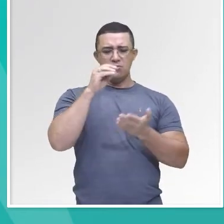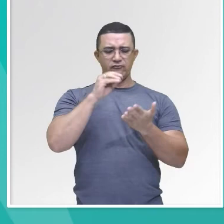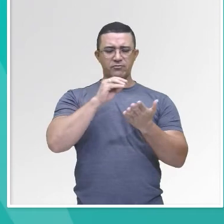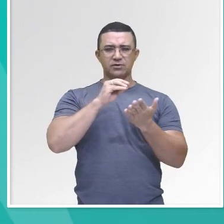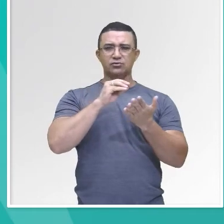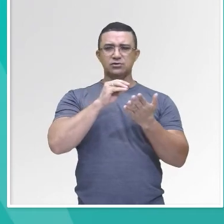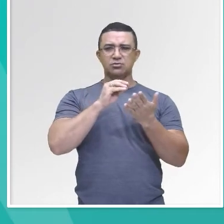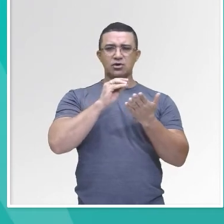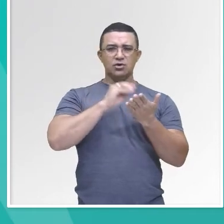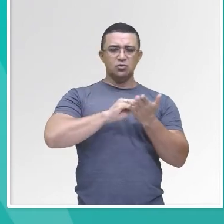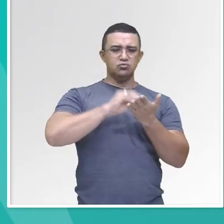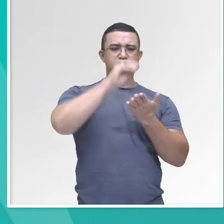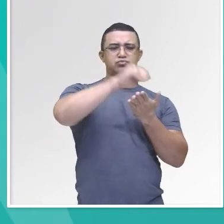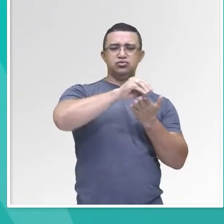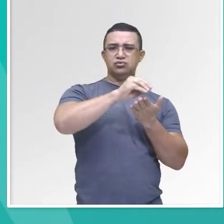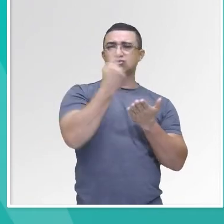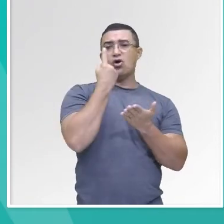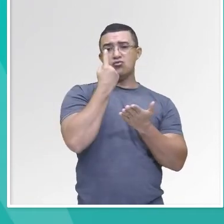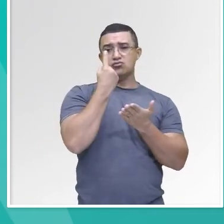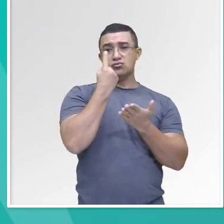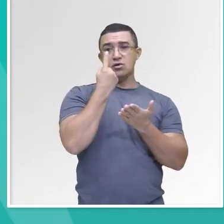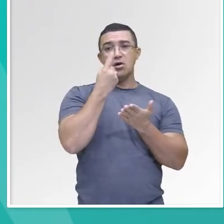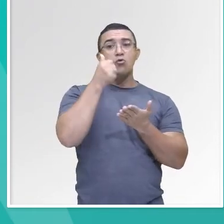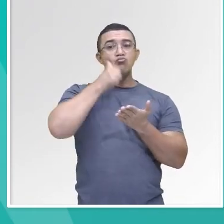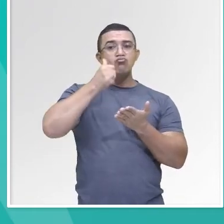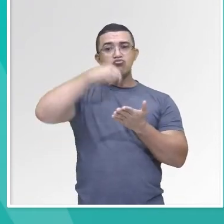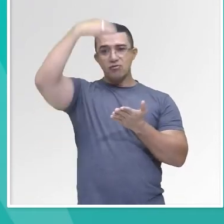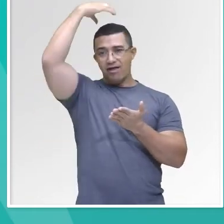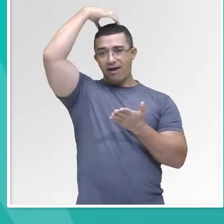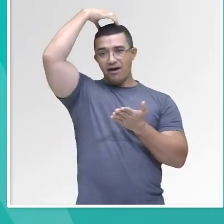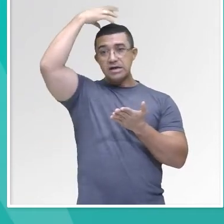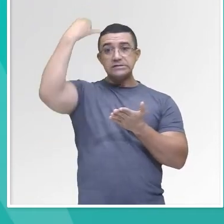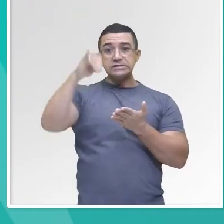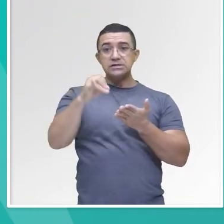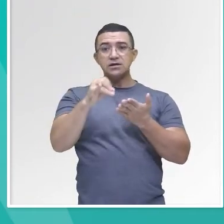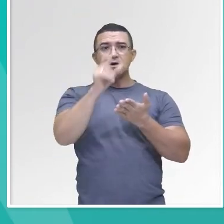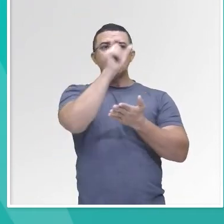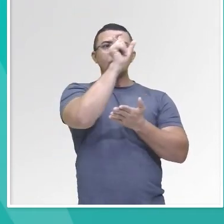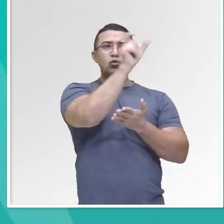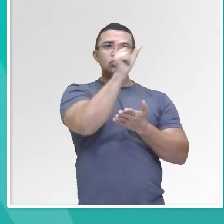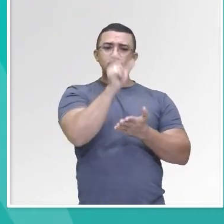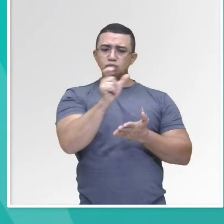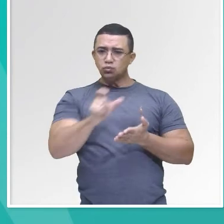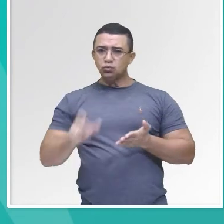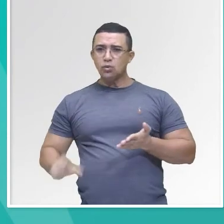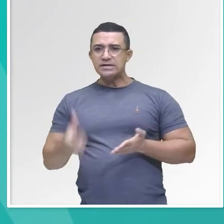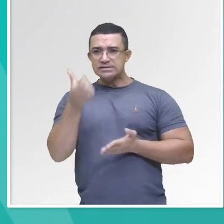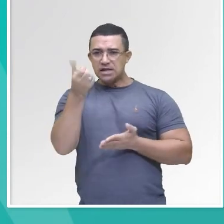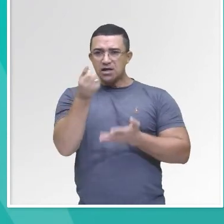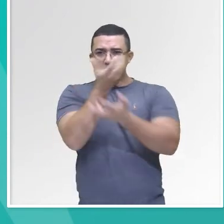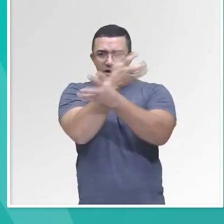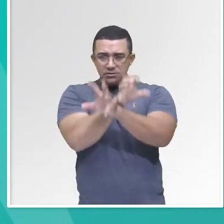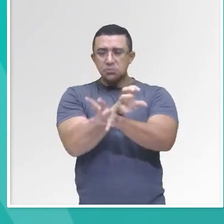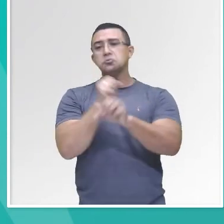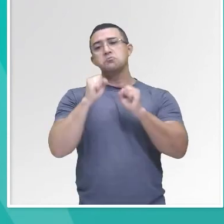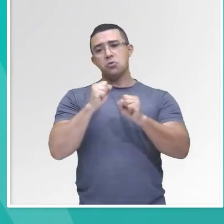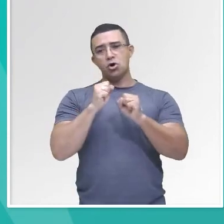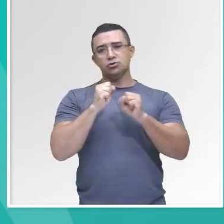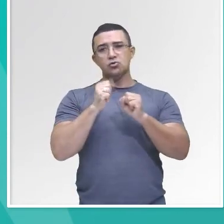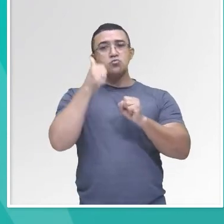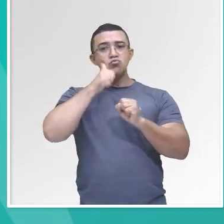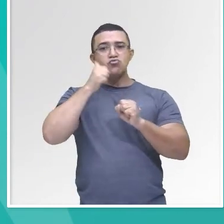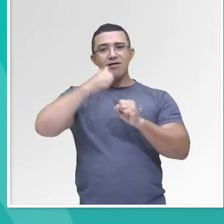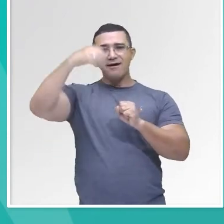vez. Ou seja, a dama, se tiver 6 casas desocupadas, ela pode andar em 6 casas. O rei não, se